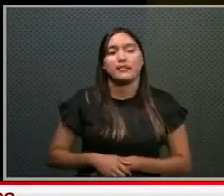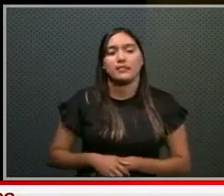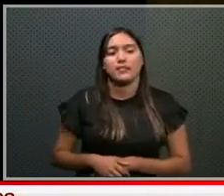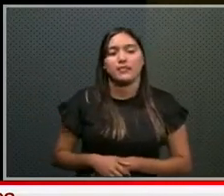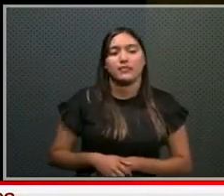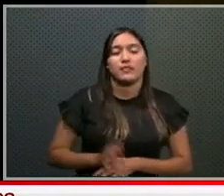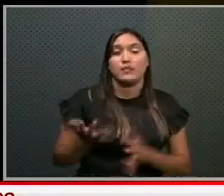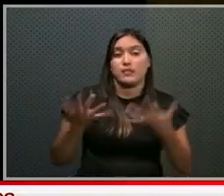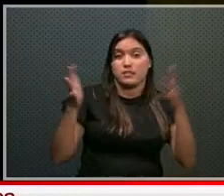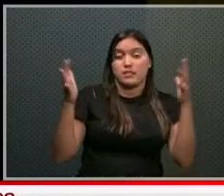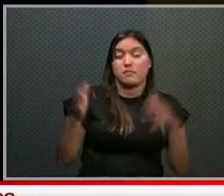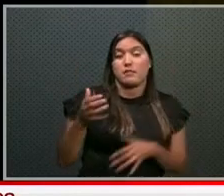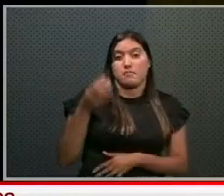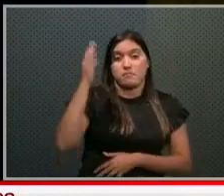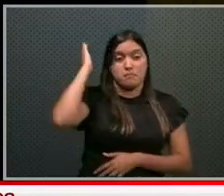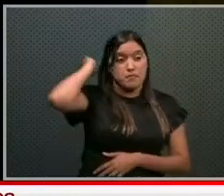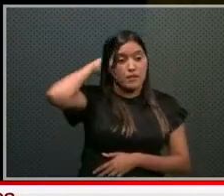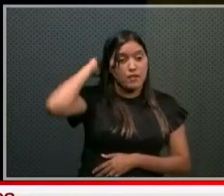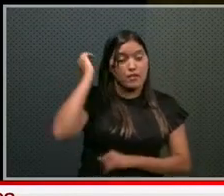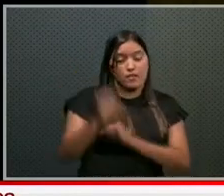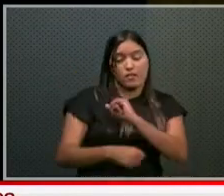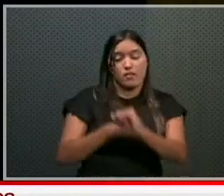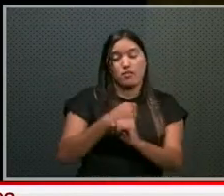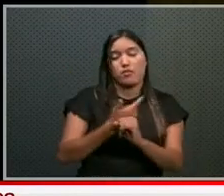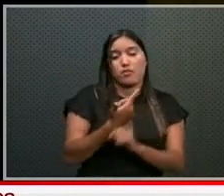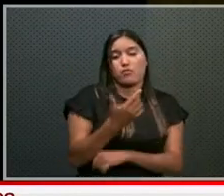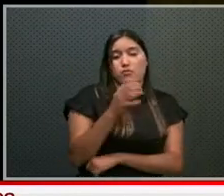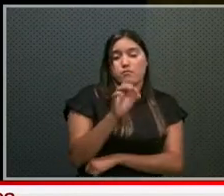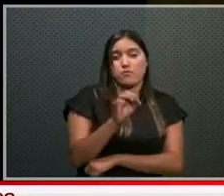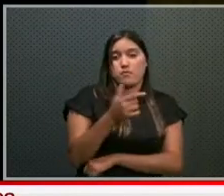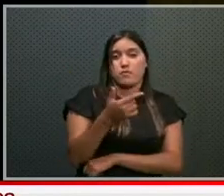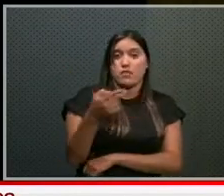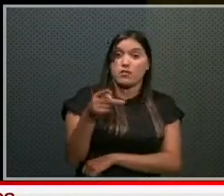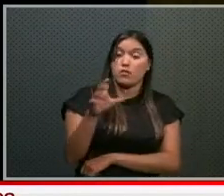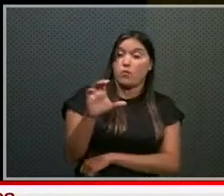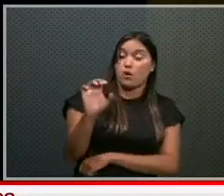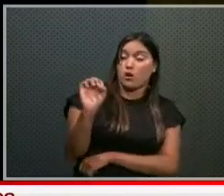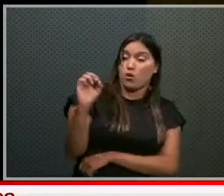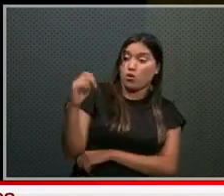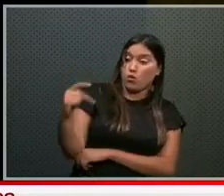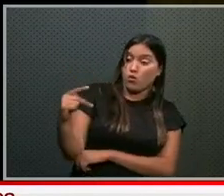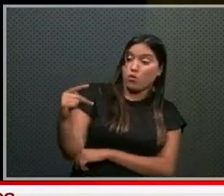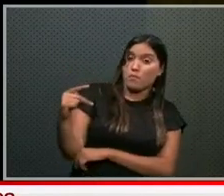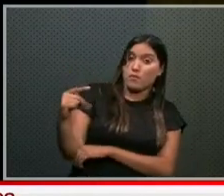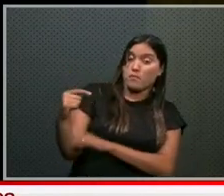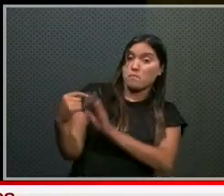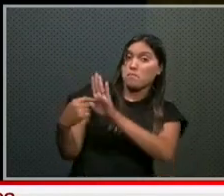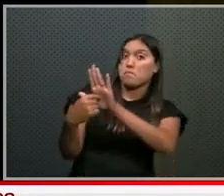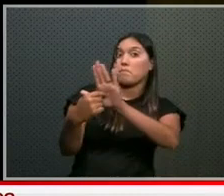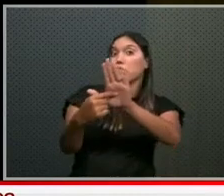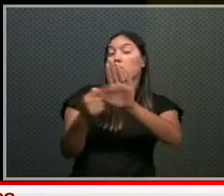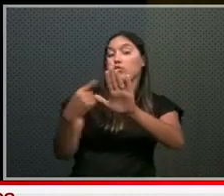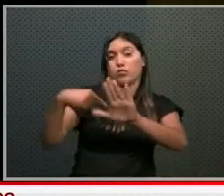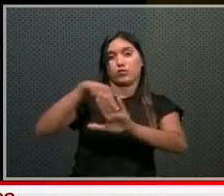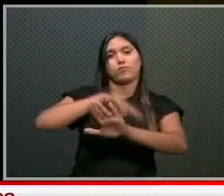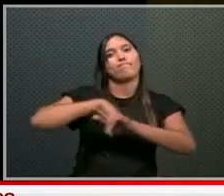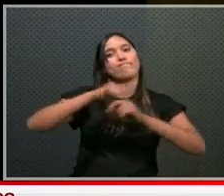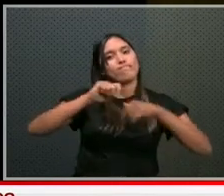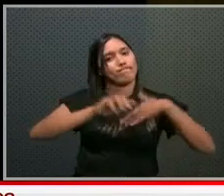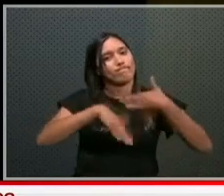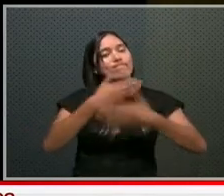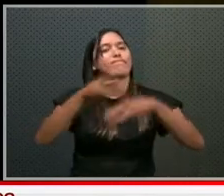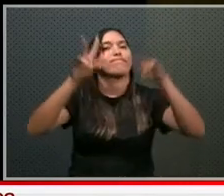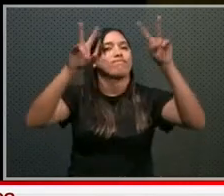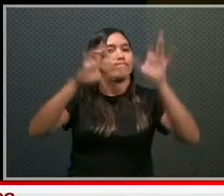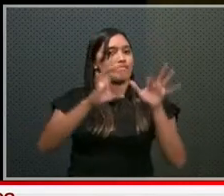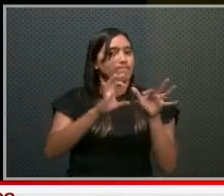2025 e a cop é um sinalizador mundial de que precisamos avançar nesse sentido